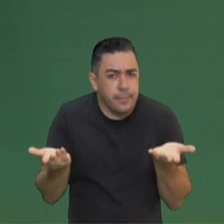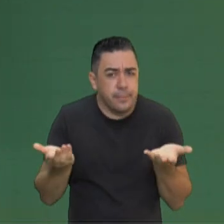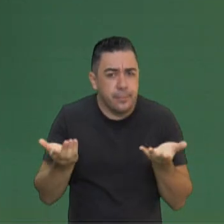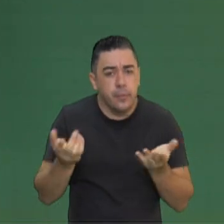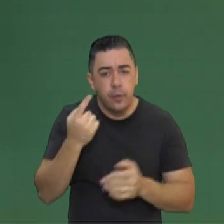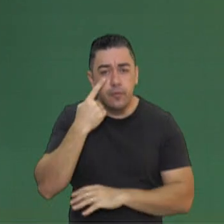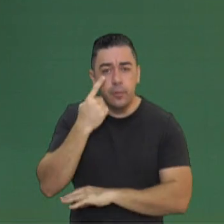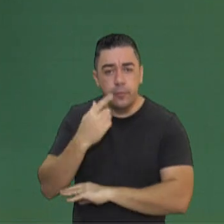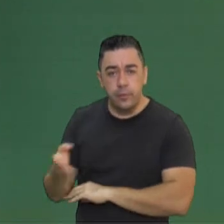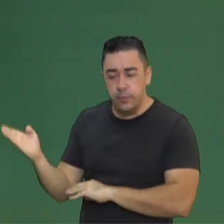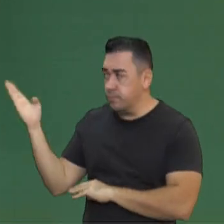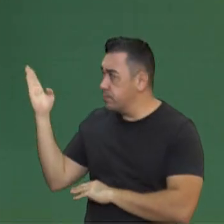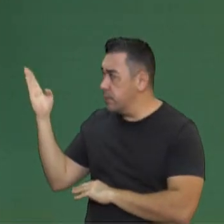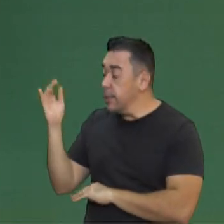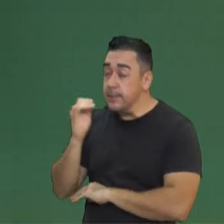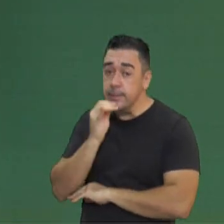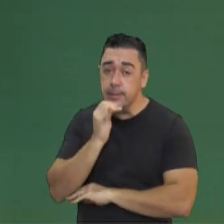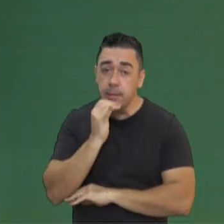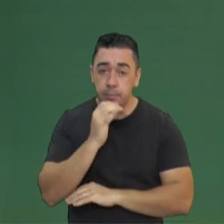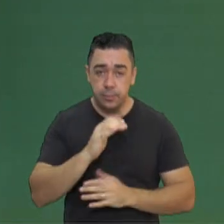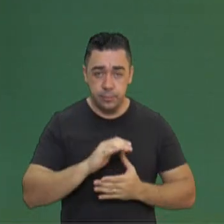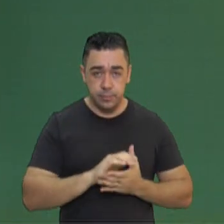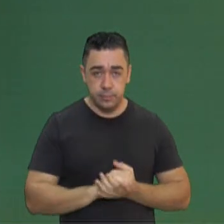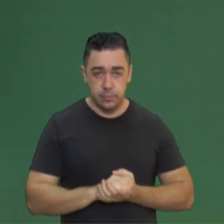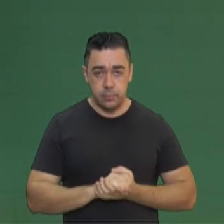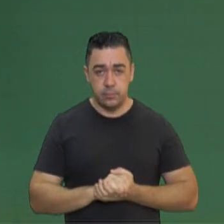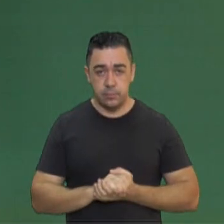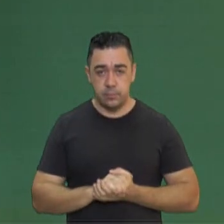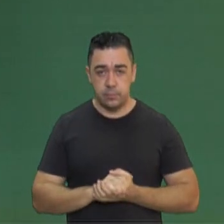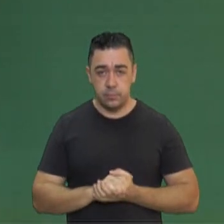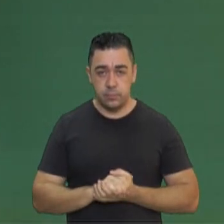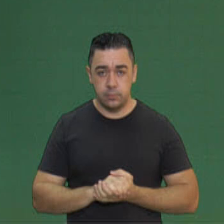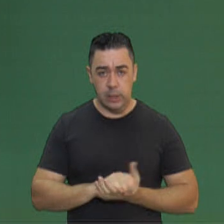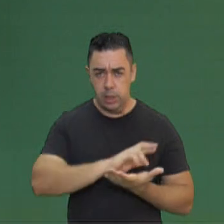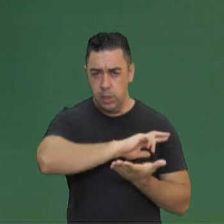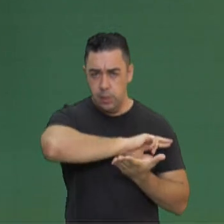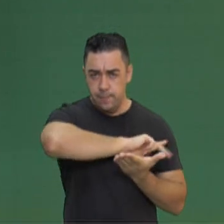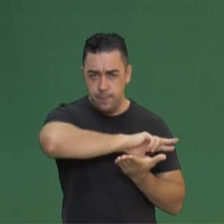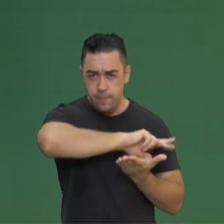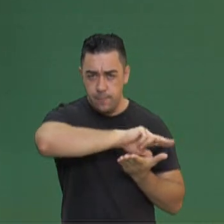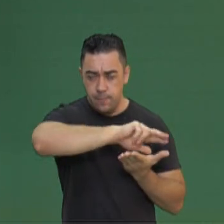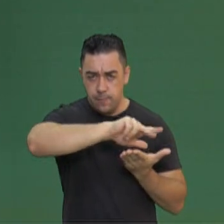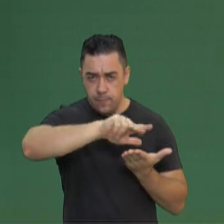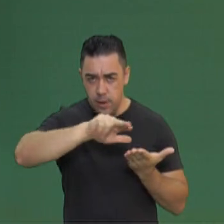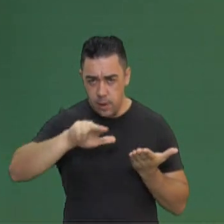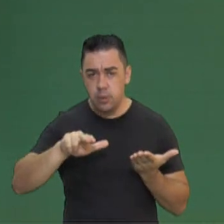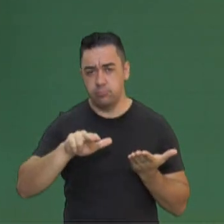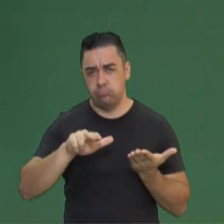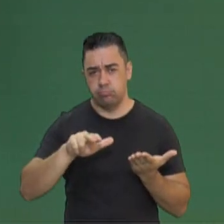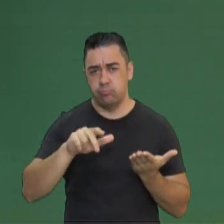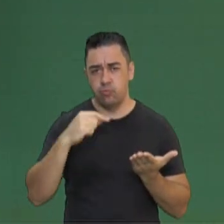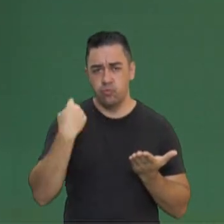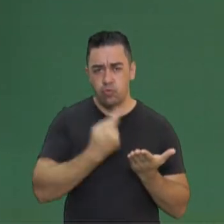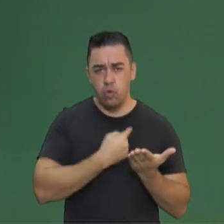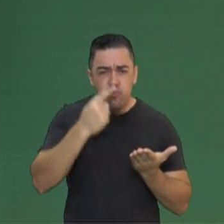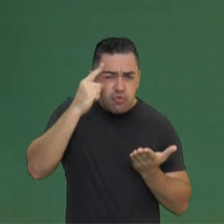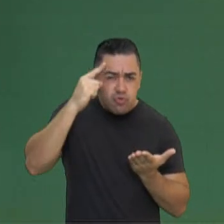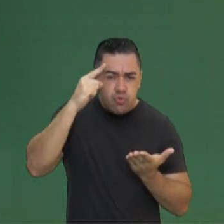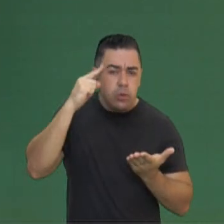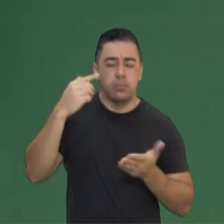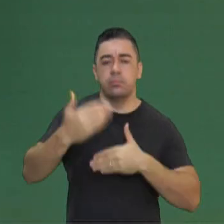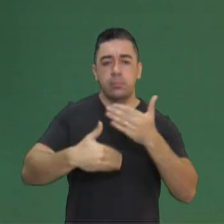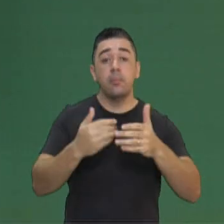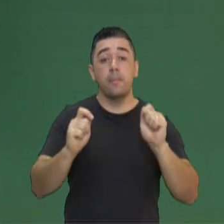dar uma olhadinha em alguns exemplos aqui. Em diversas situações do nosso cotidiano, a